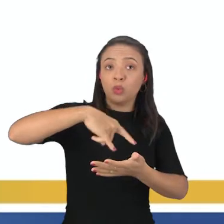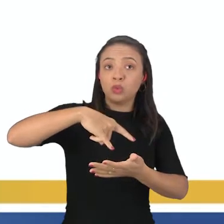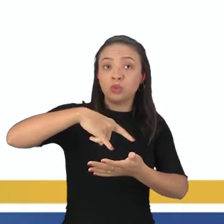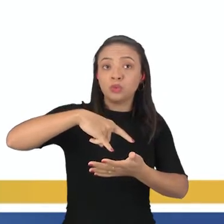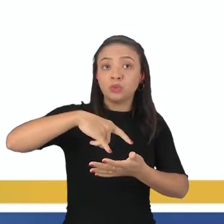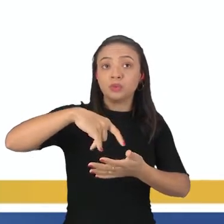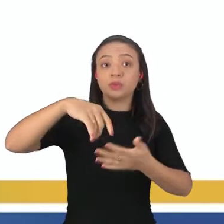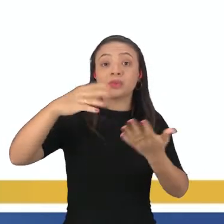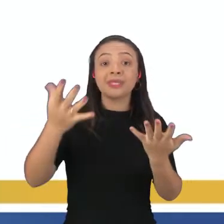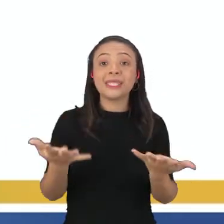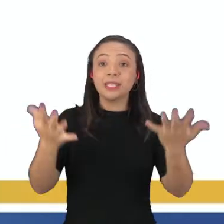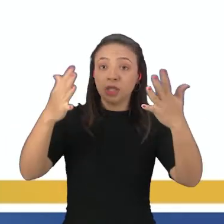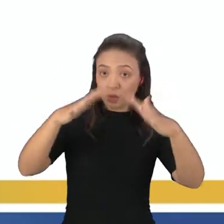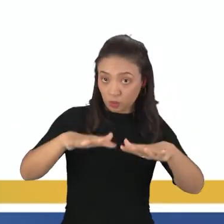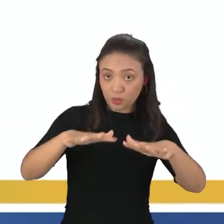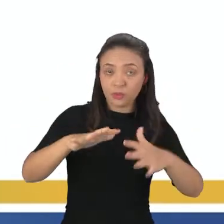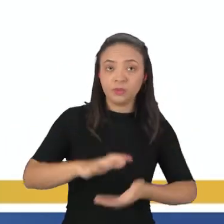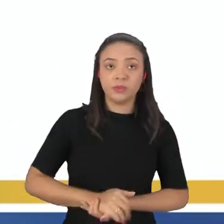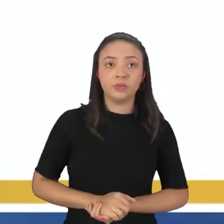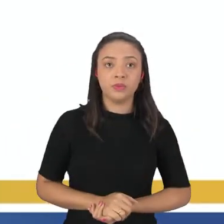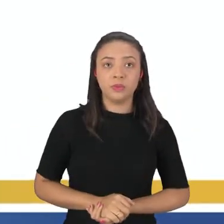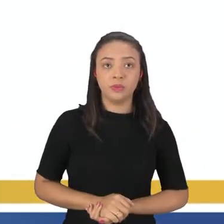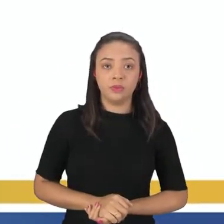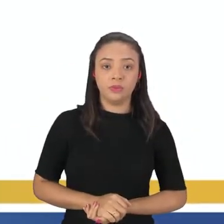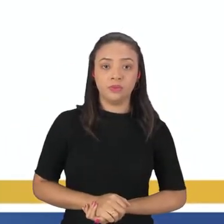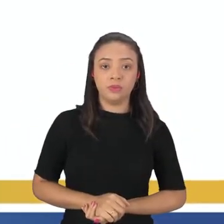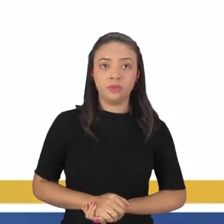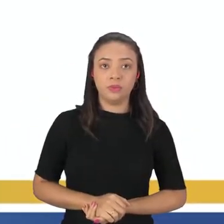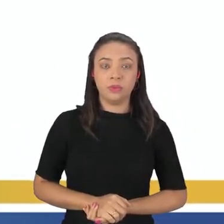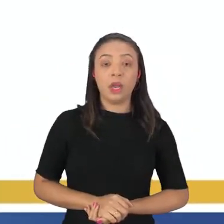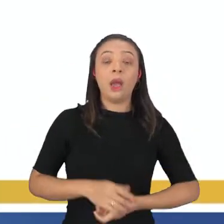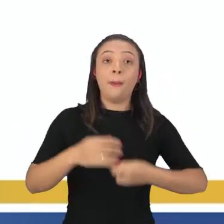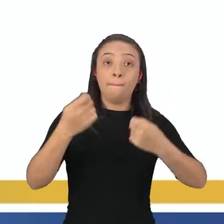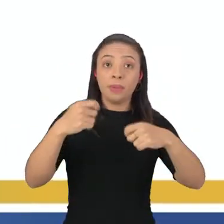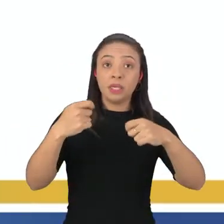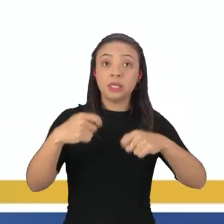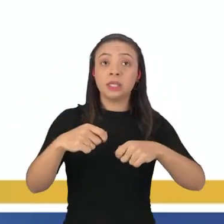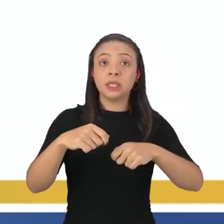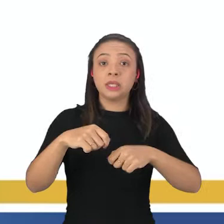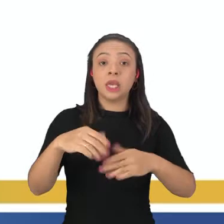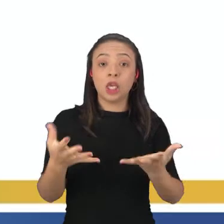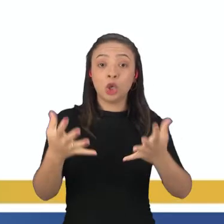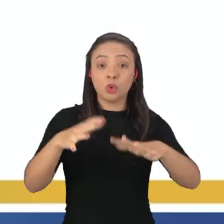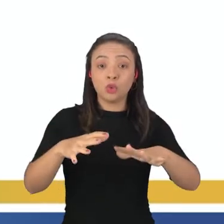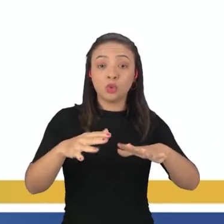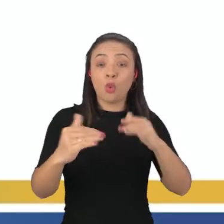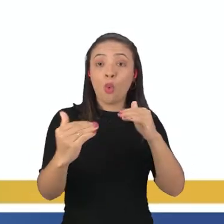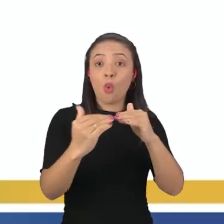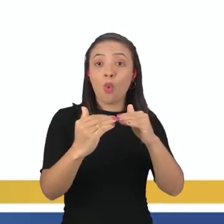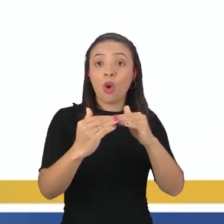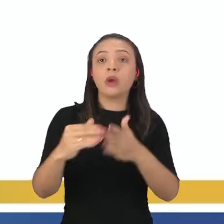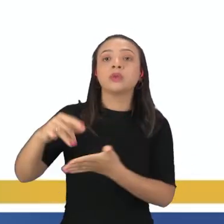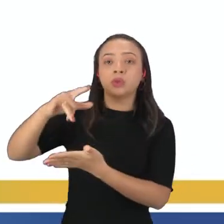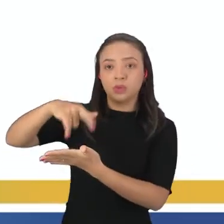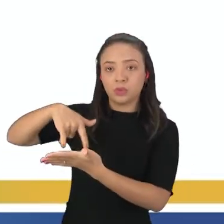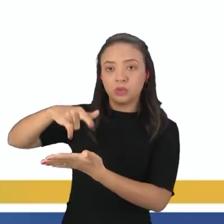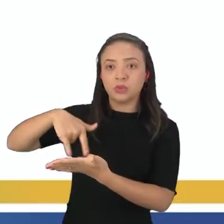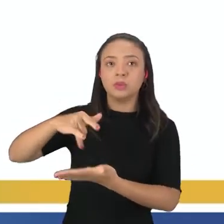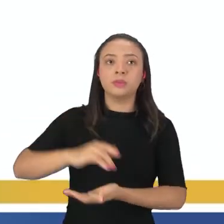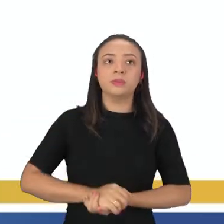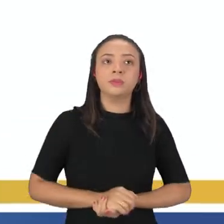estão inclusos. Inclusos deve concordar com os documentos. Letra